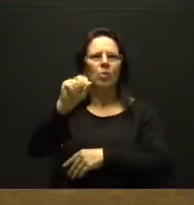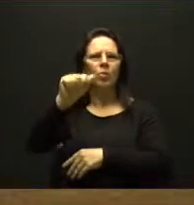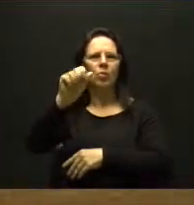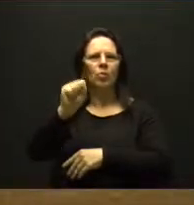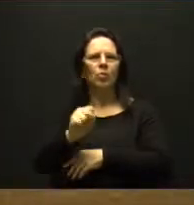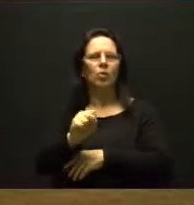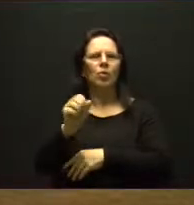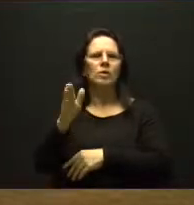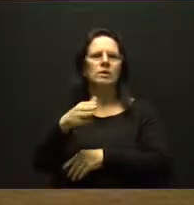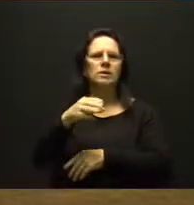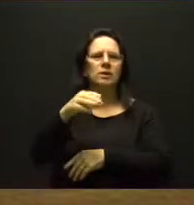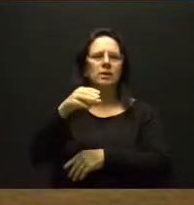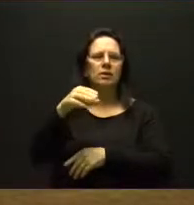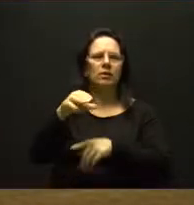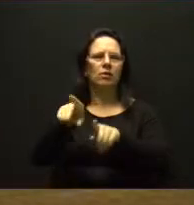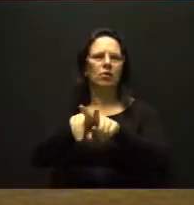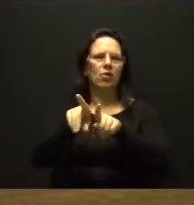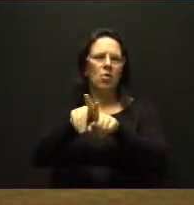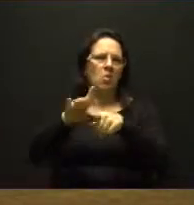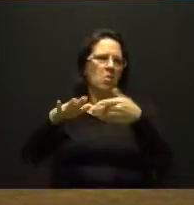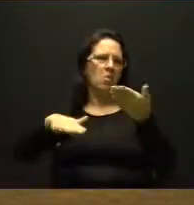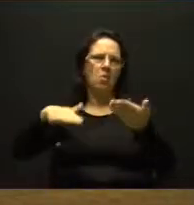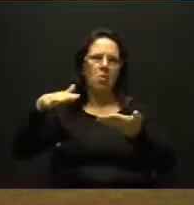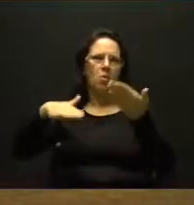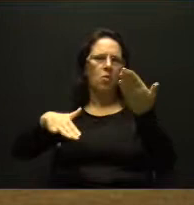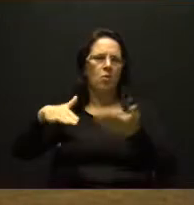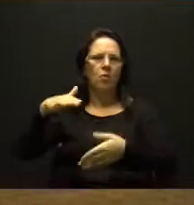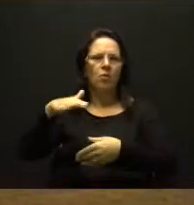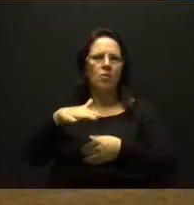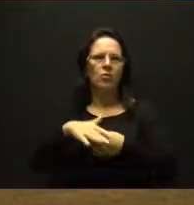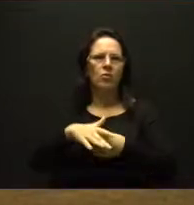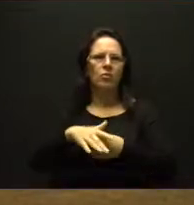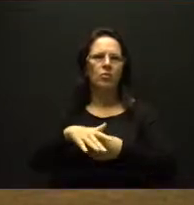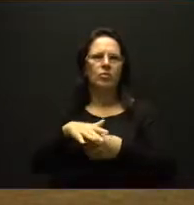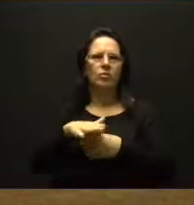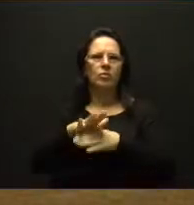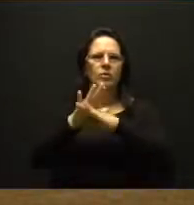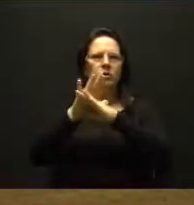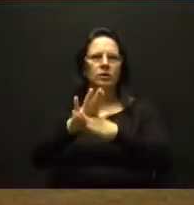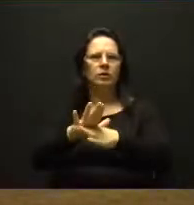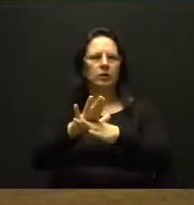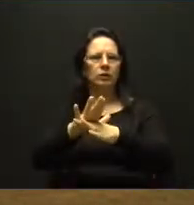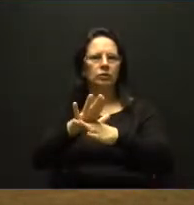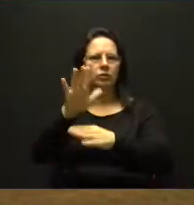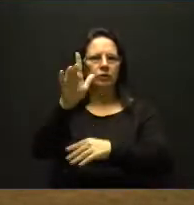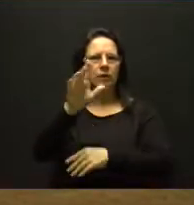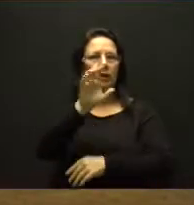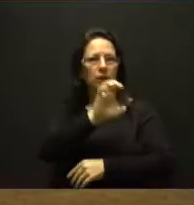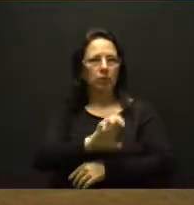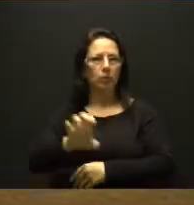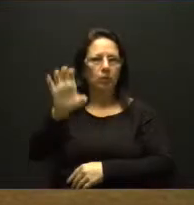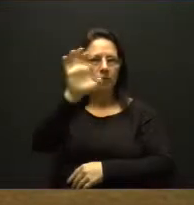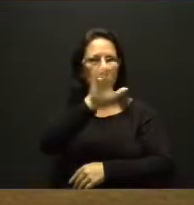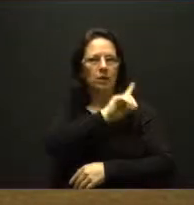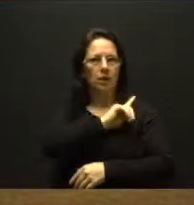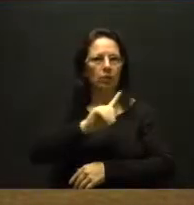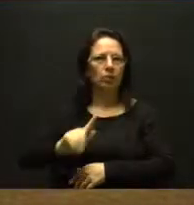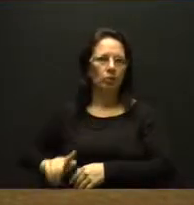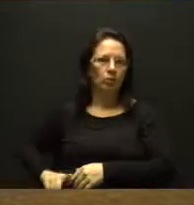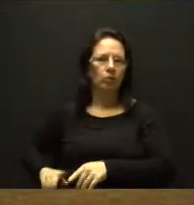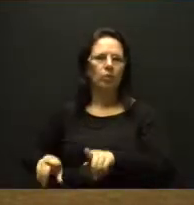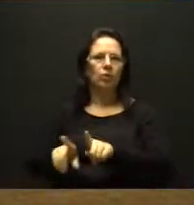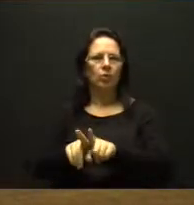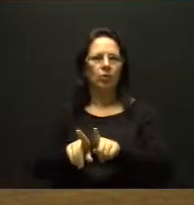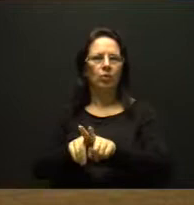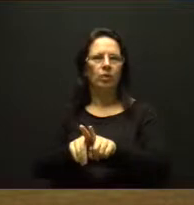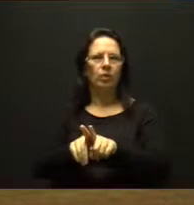social envolvendo o estado pela federação e todos eles vereador eles pedem em seu em seu bojo de